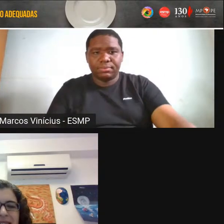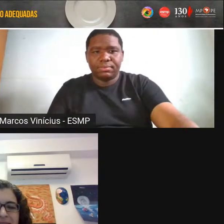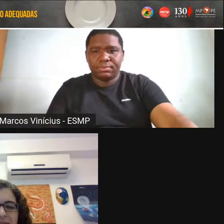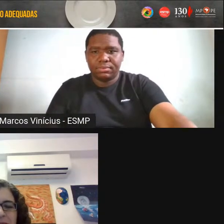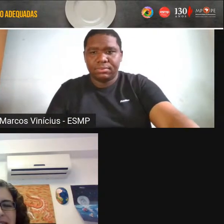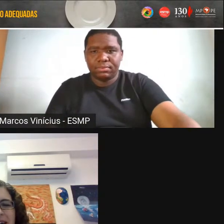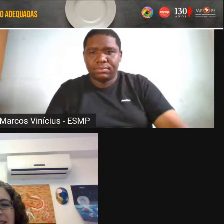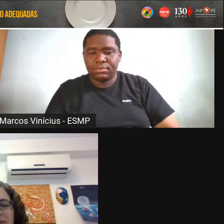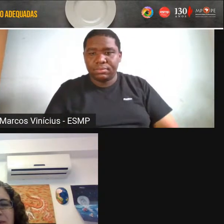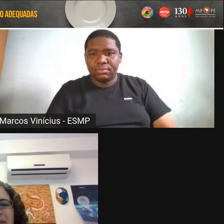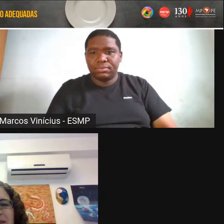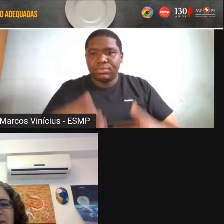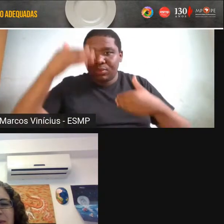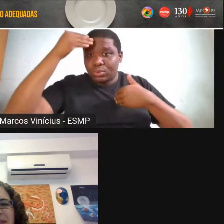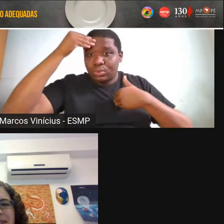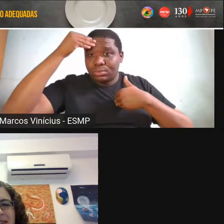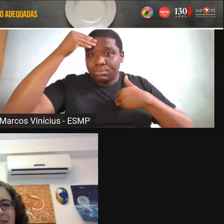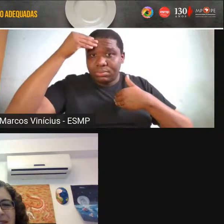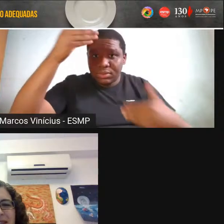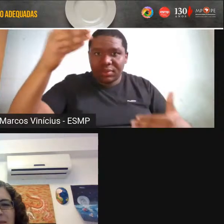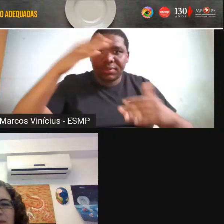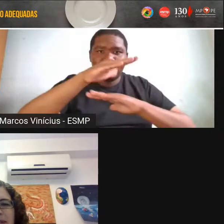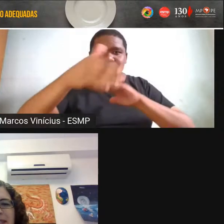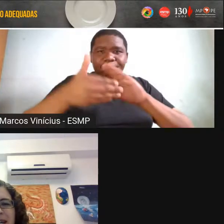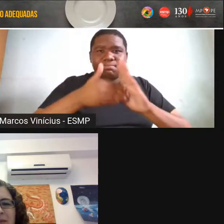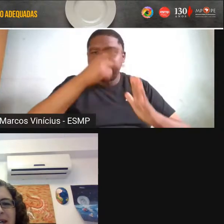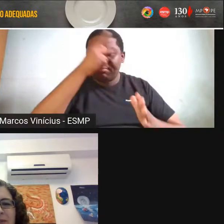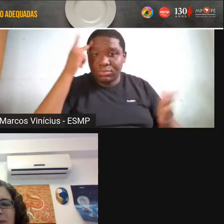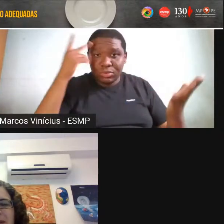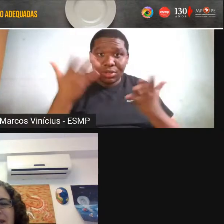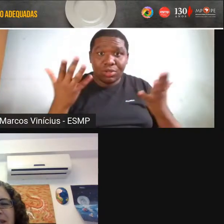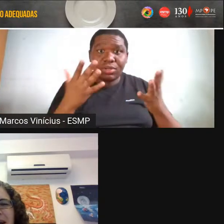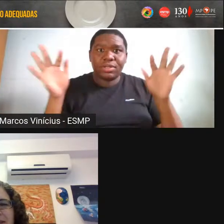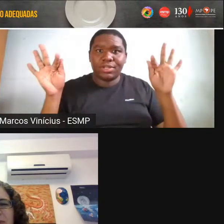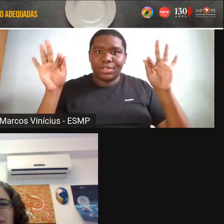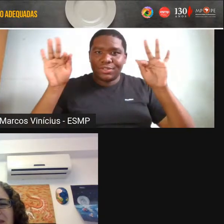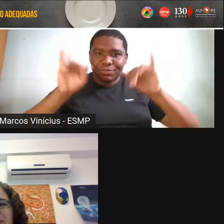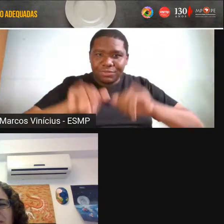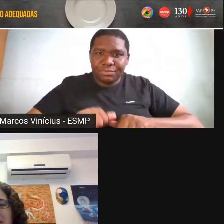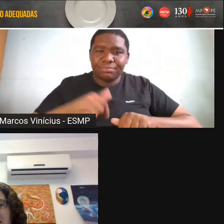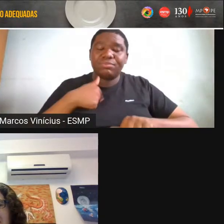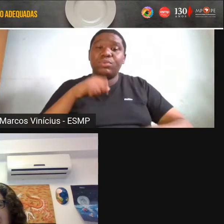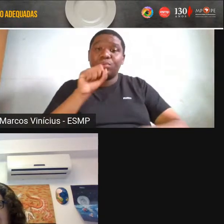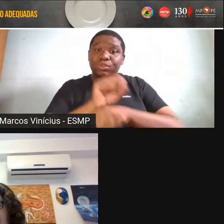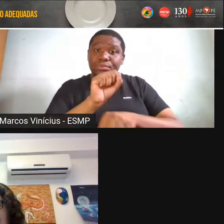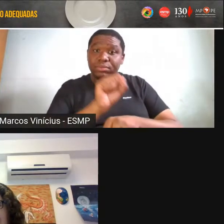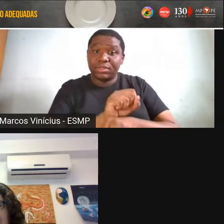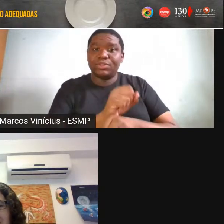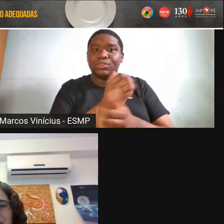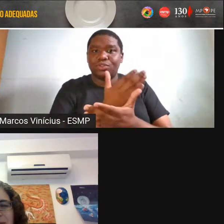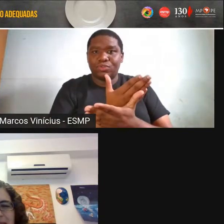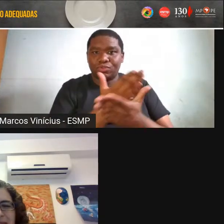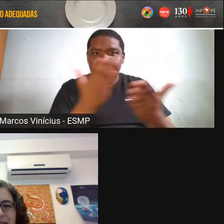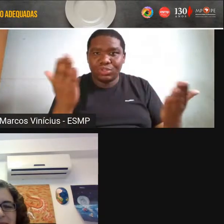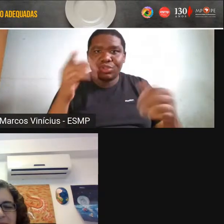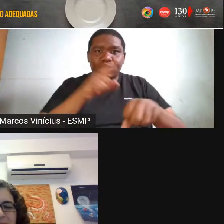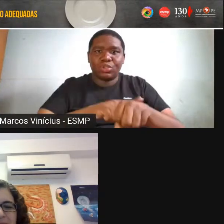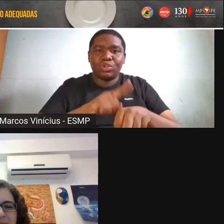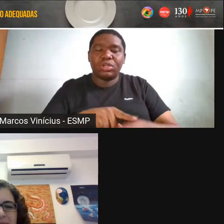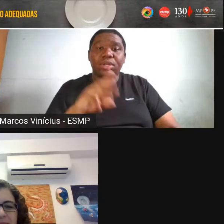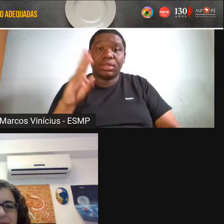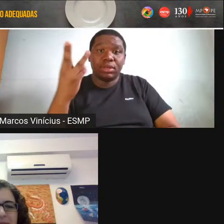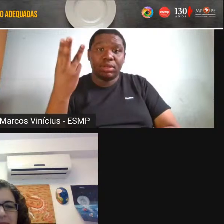Obrigada. Obrigada a todos e todas. A gente encerra por aqui. Aguardo a todos e todas às 15 horas.